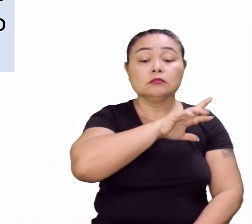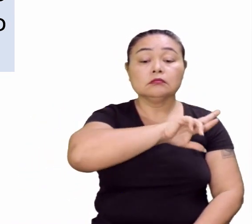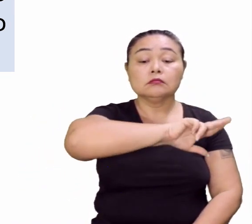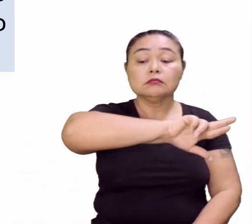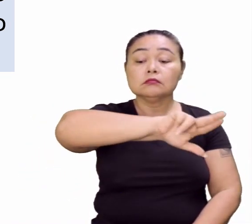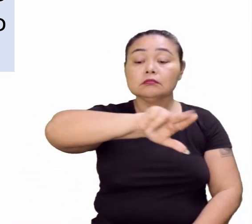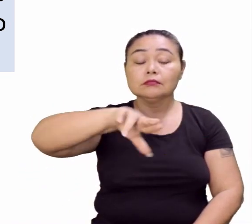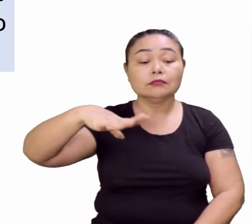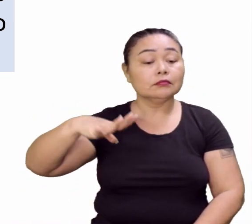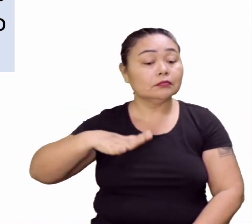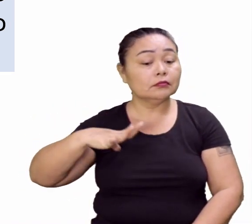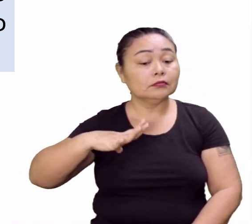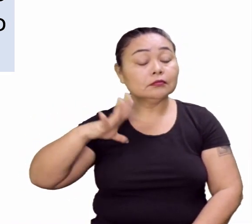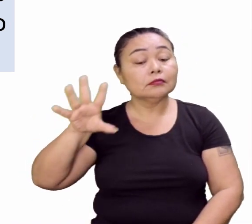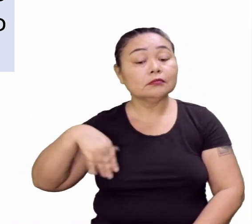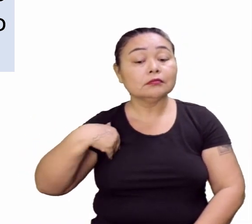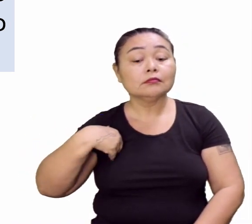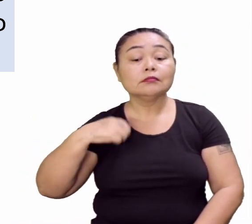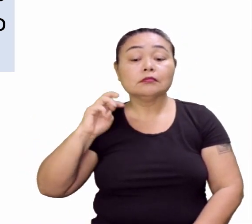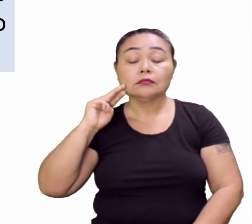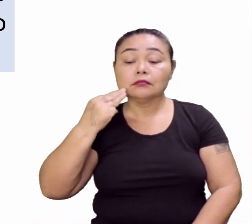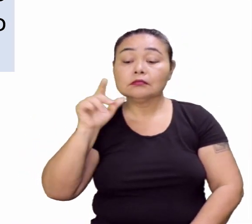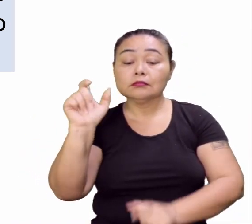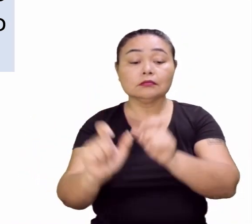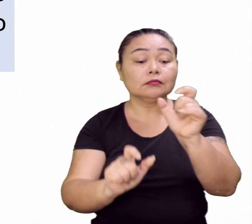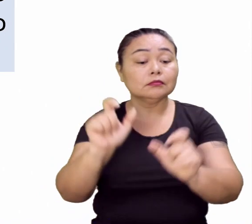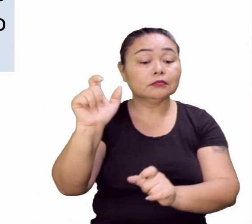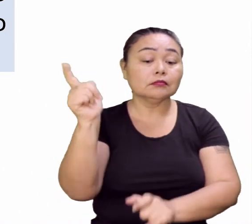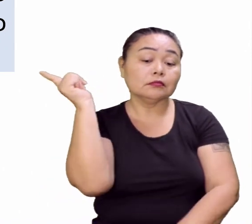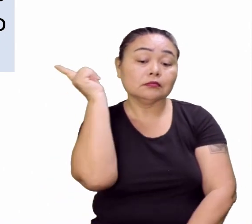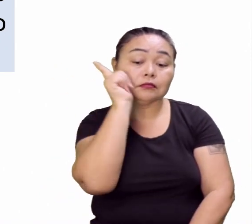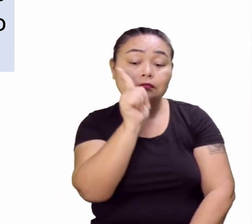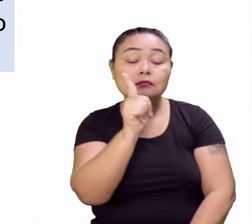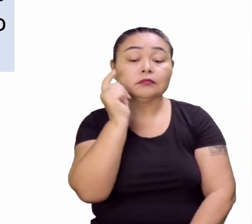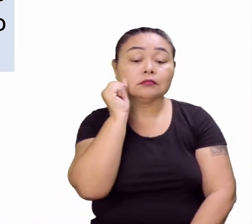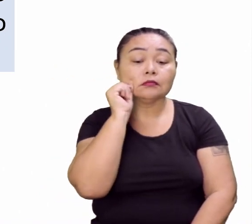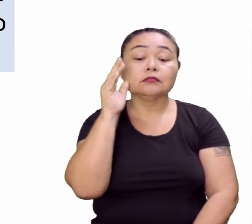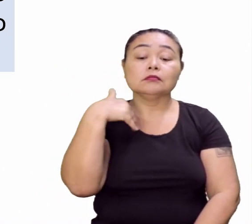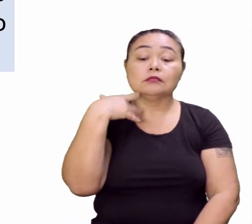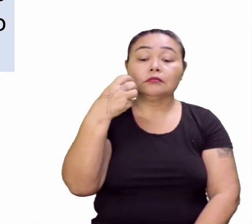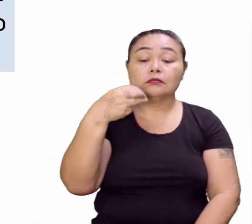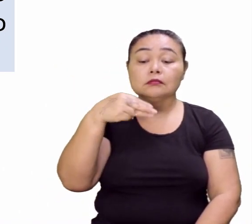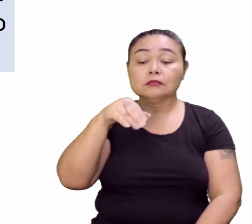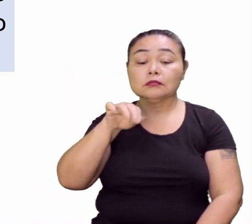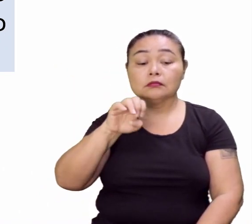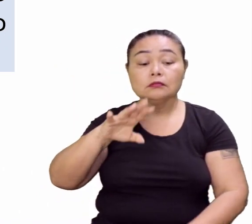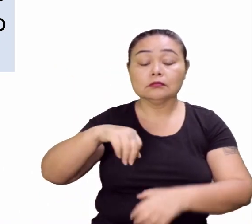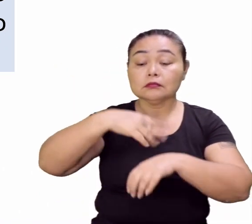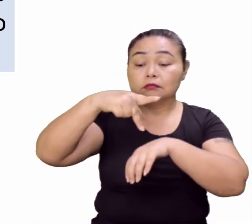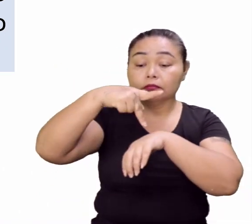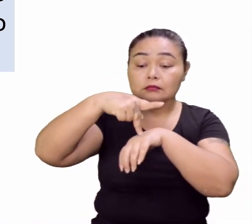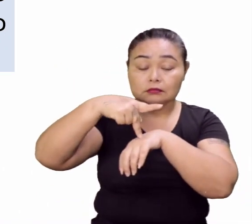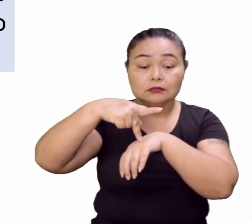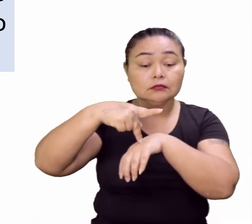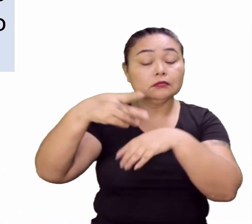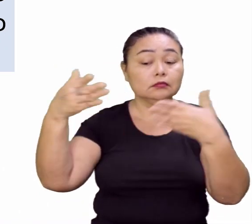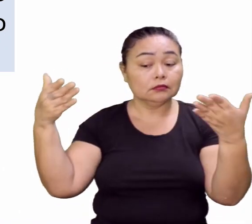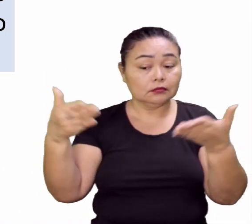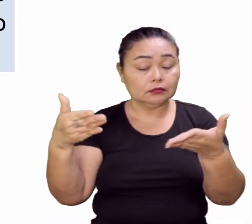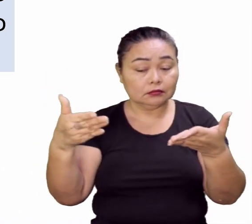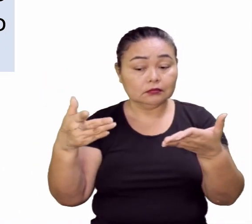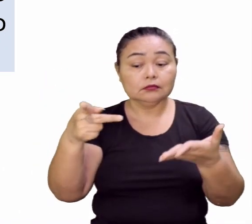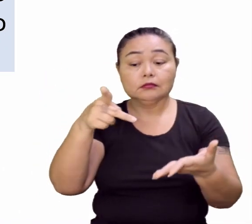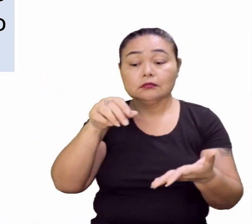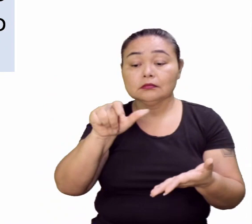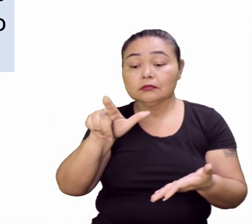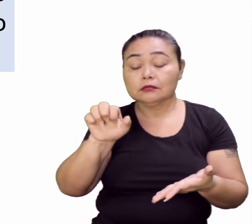diversas cidades que podem compreender milhões de habitantes e adquirem um caráter metropolitano internacional. Então, hoje a gente tem as regiões